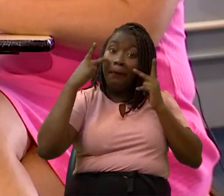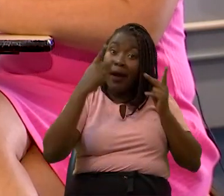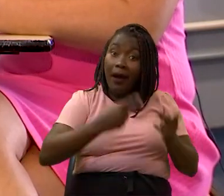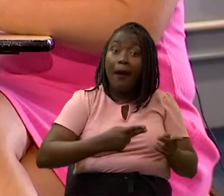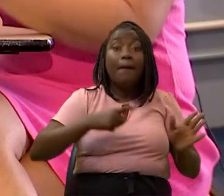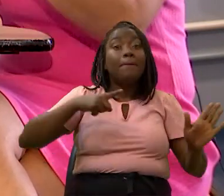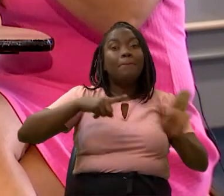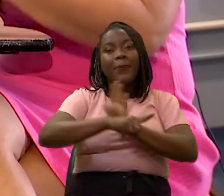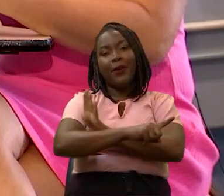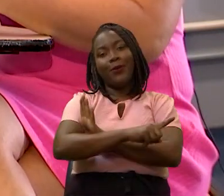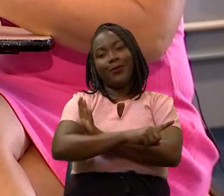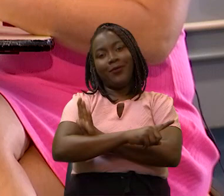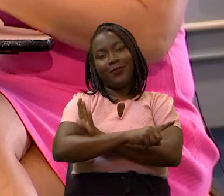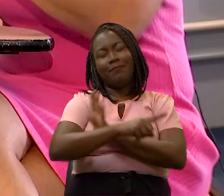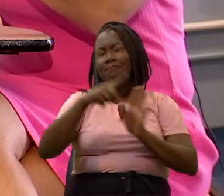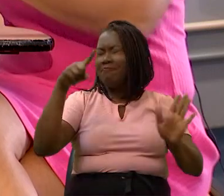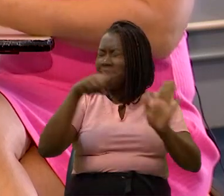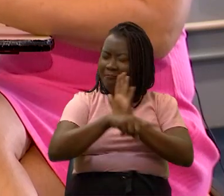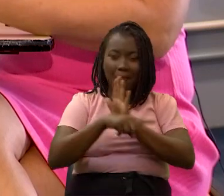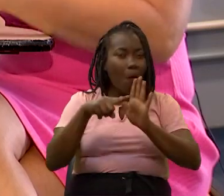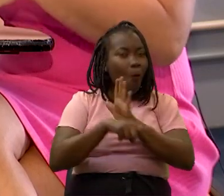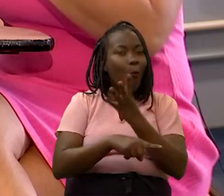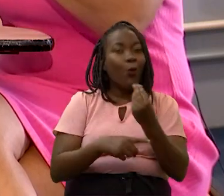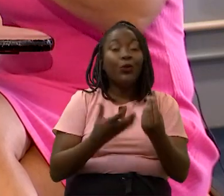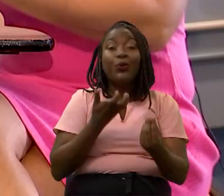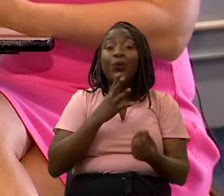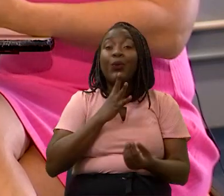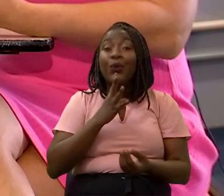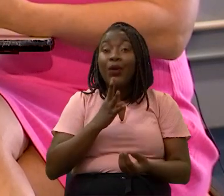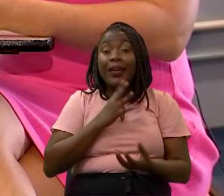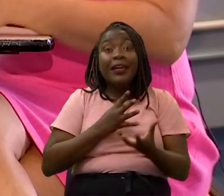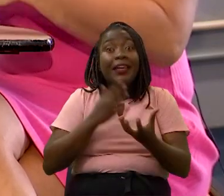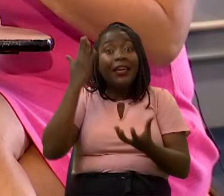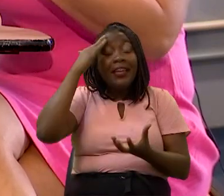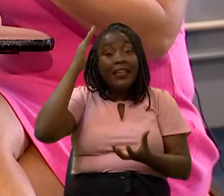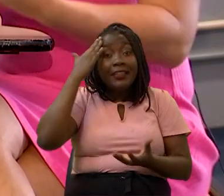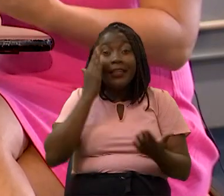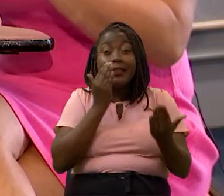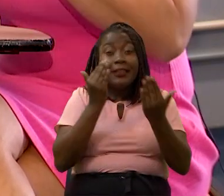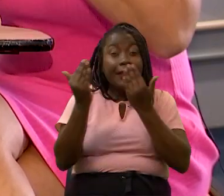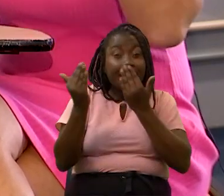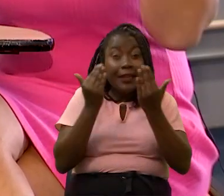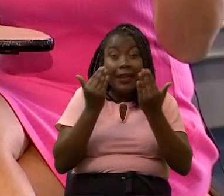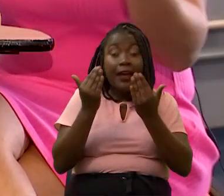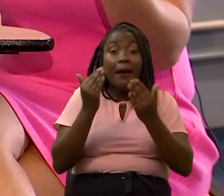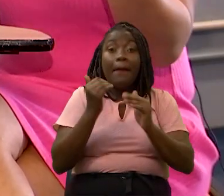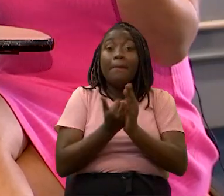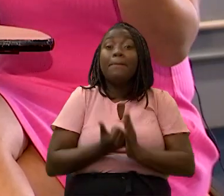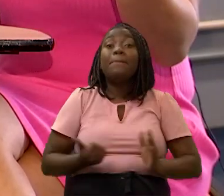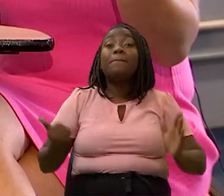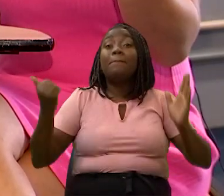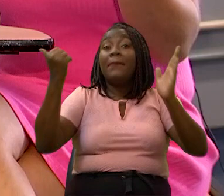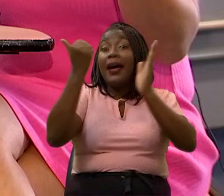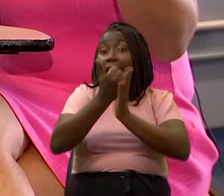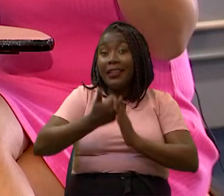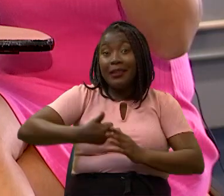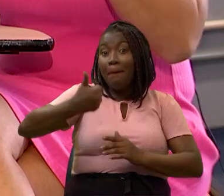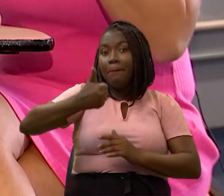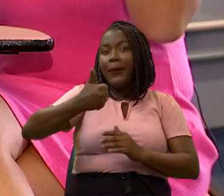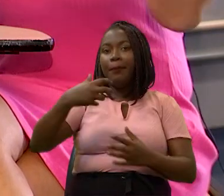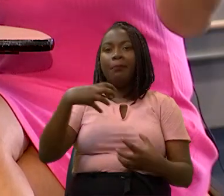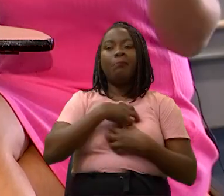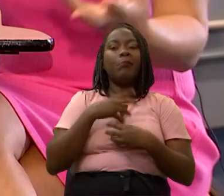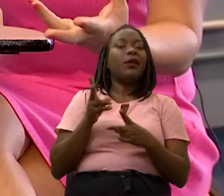está indo conhecer. Perguntar muito, querer conhecer, querer entender para além